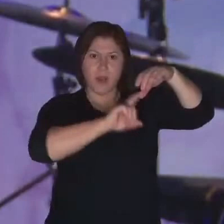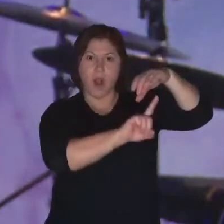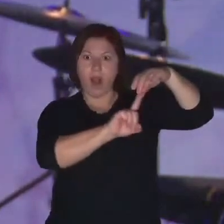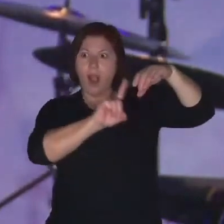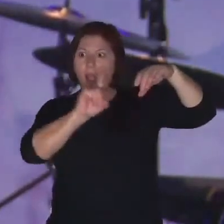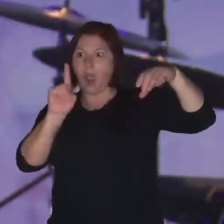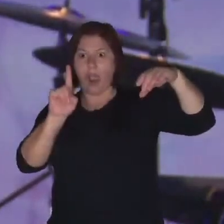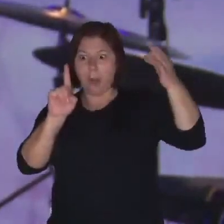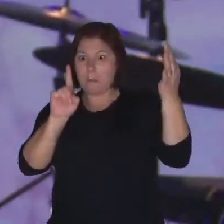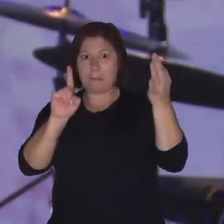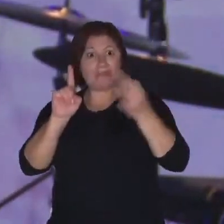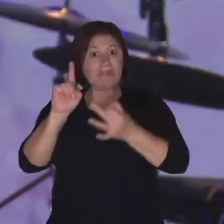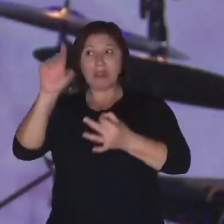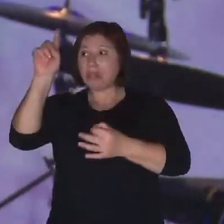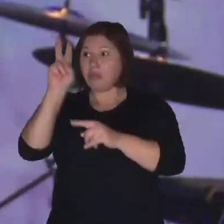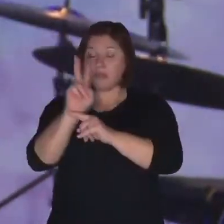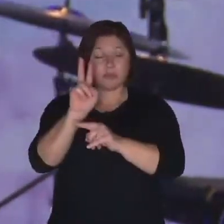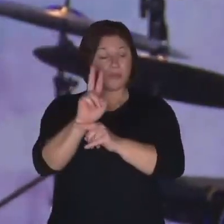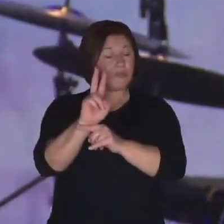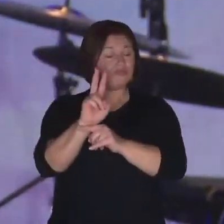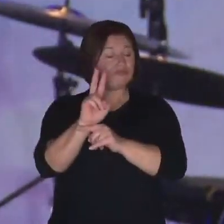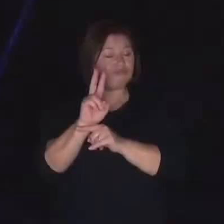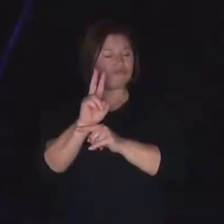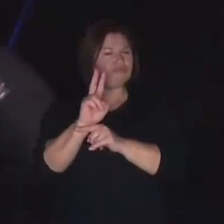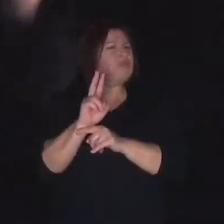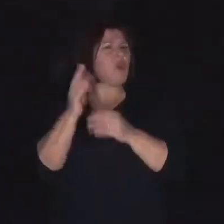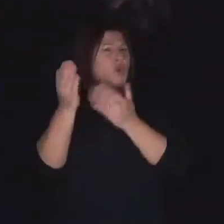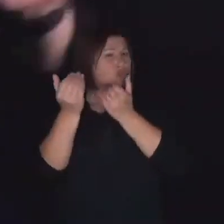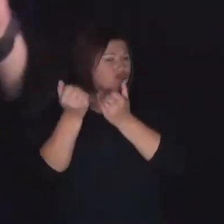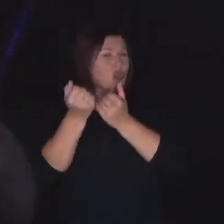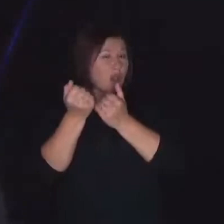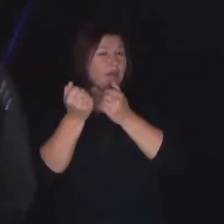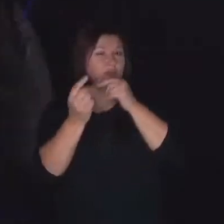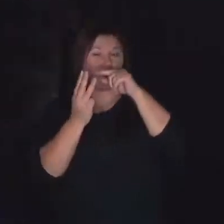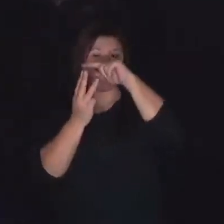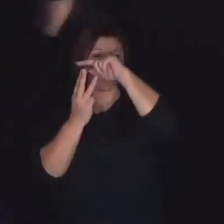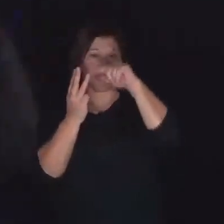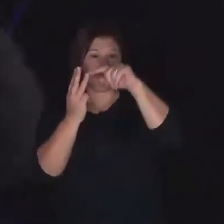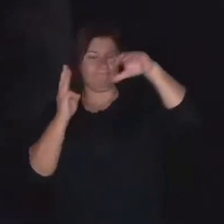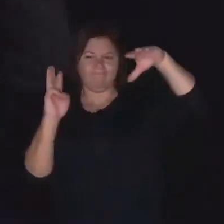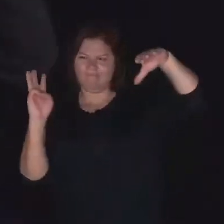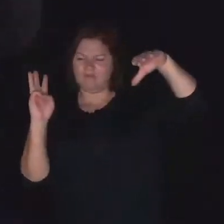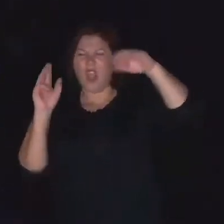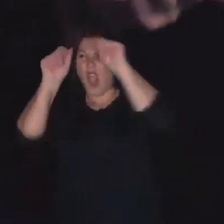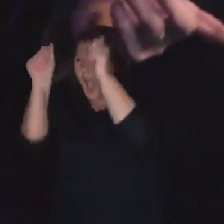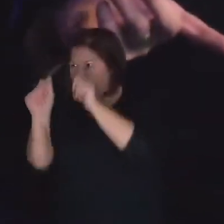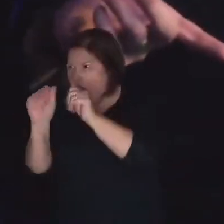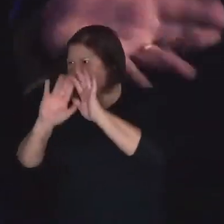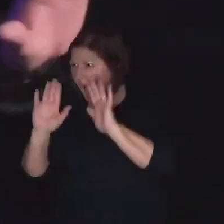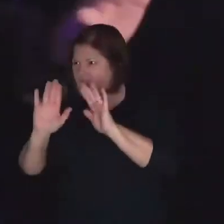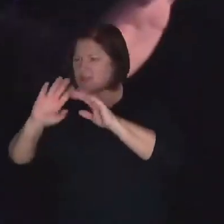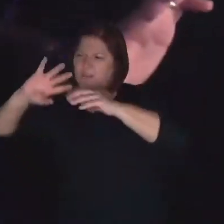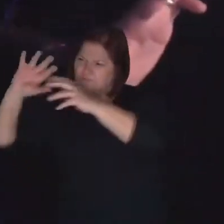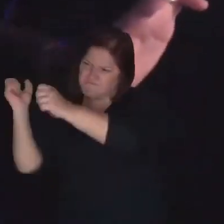Ó, Nabucodonosor. Deus vai nos livrar. Mas ainda que Ele não nos... Deus tem poder para nos livrar. Mas ainda que Ele não nos